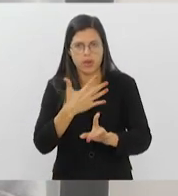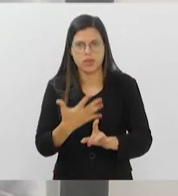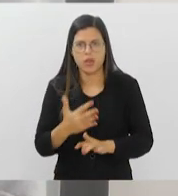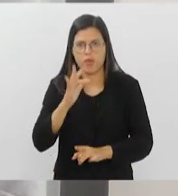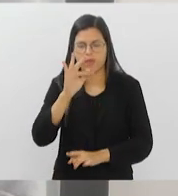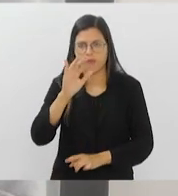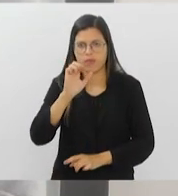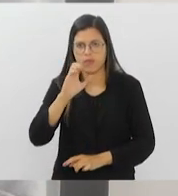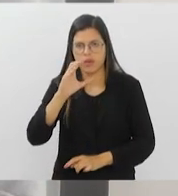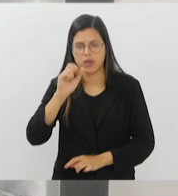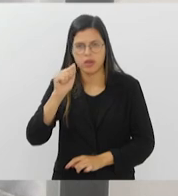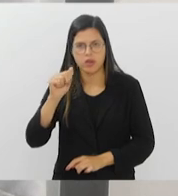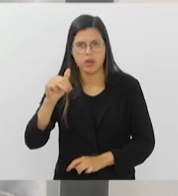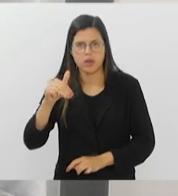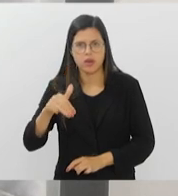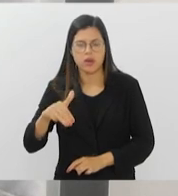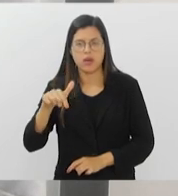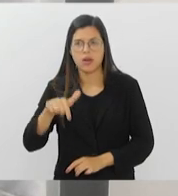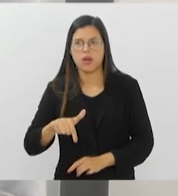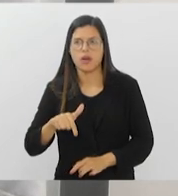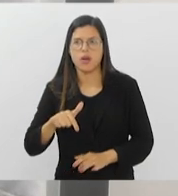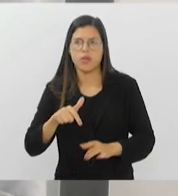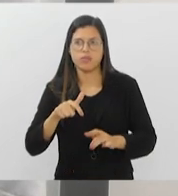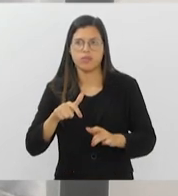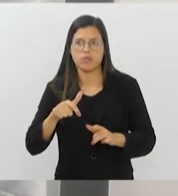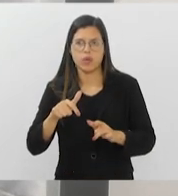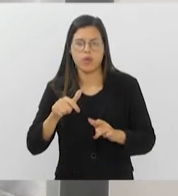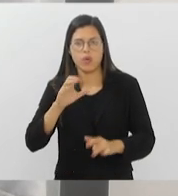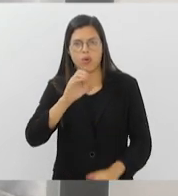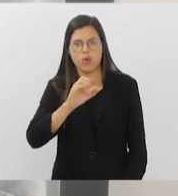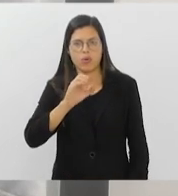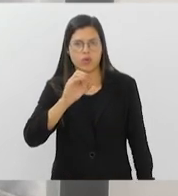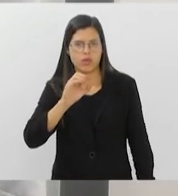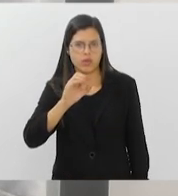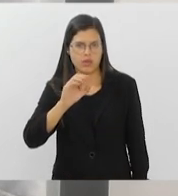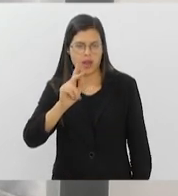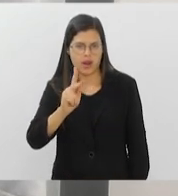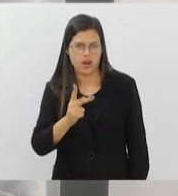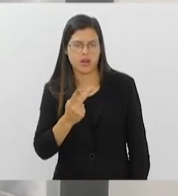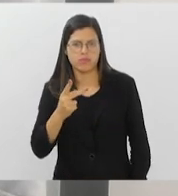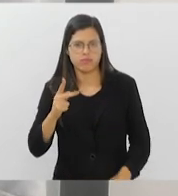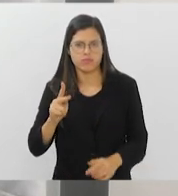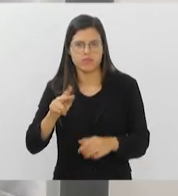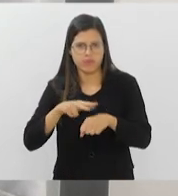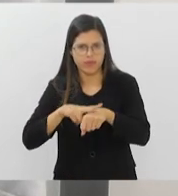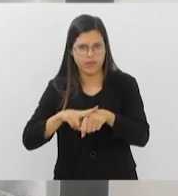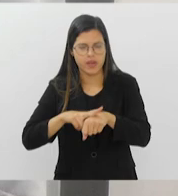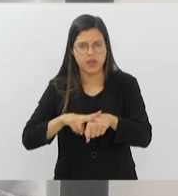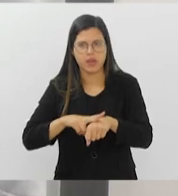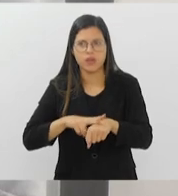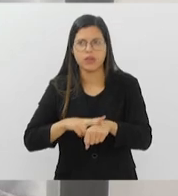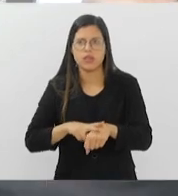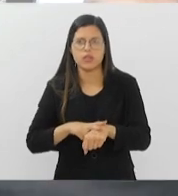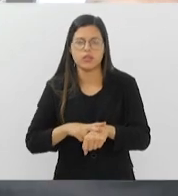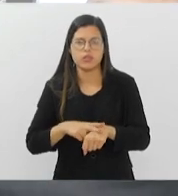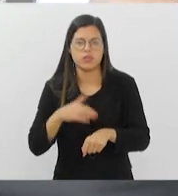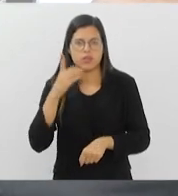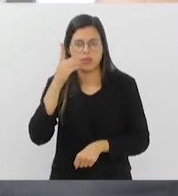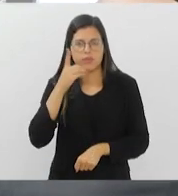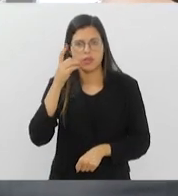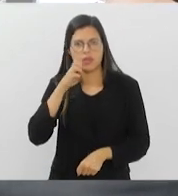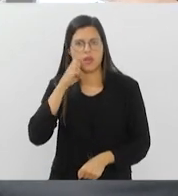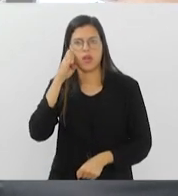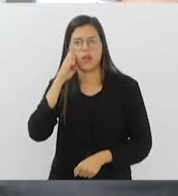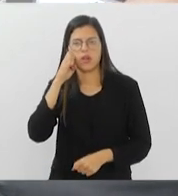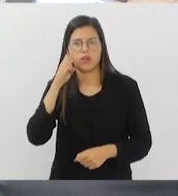destinando recursos para pesquisas da cadeia produtiva do hidrogênio verde no âmbito do Estado do Rio de Janeiro. Para aparecer, deputada Erika Takimoto. Juridicidade